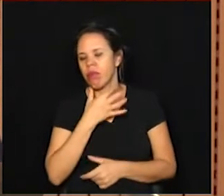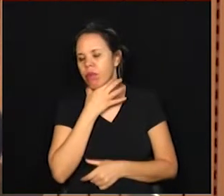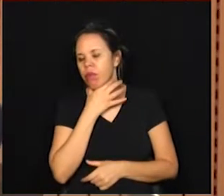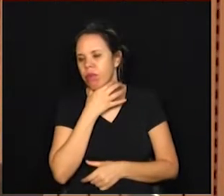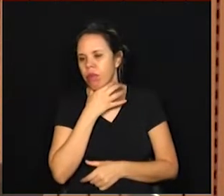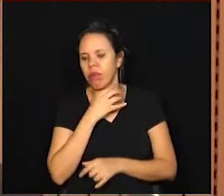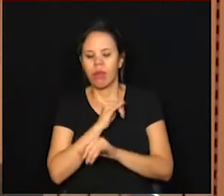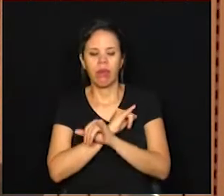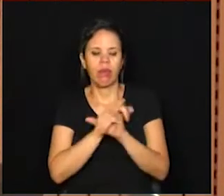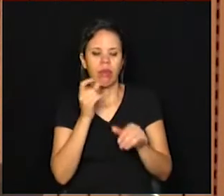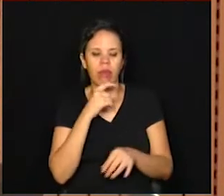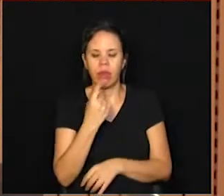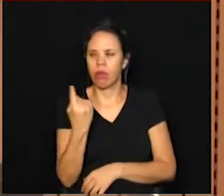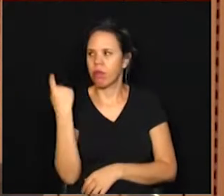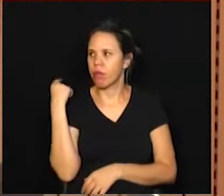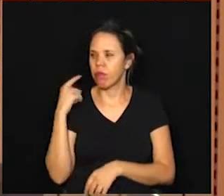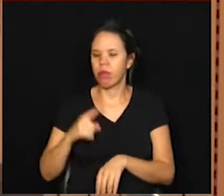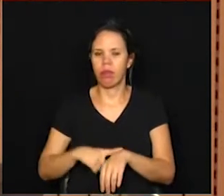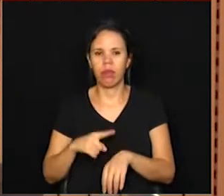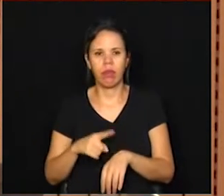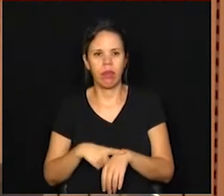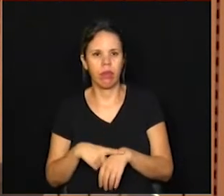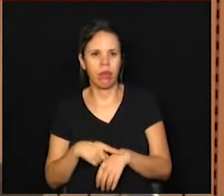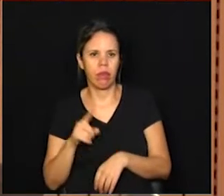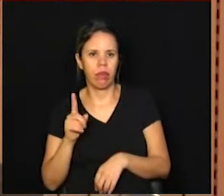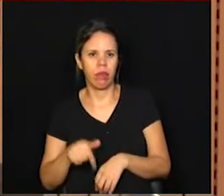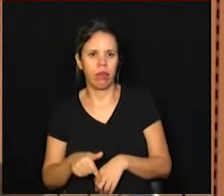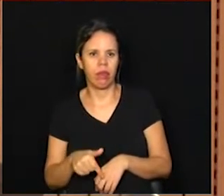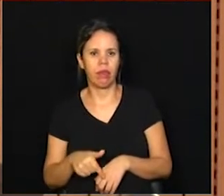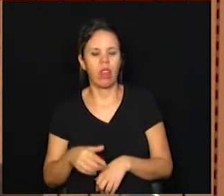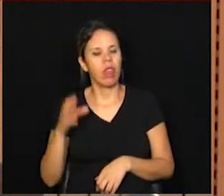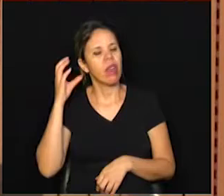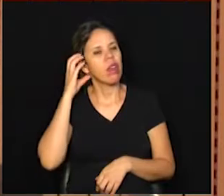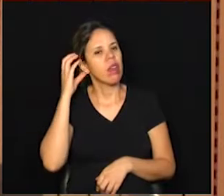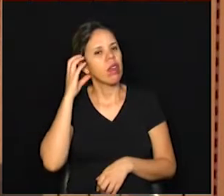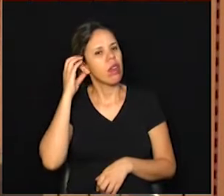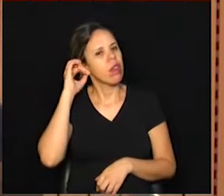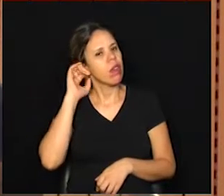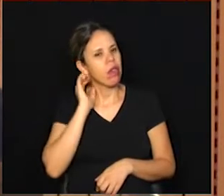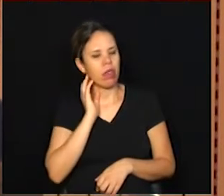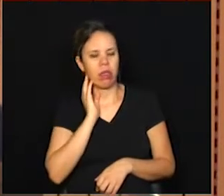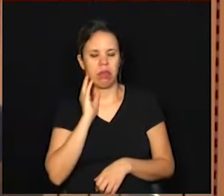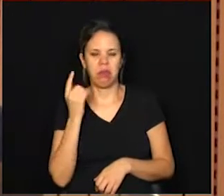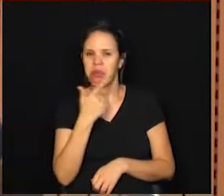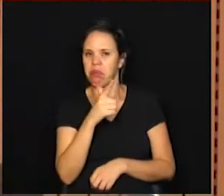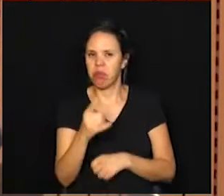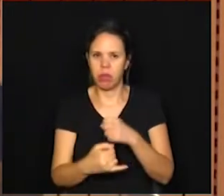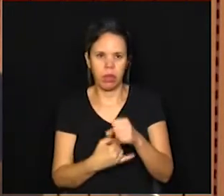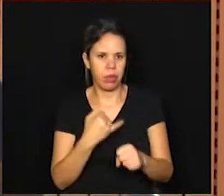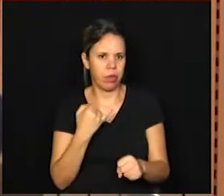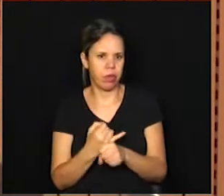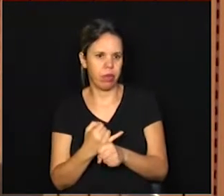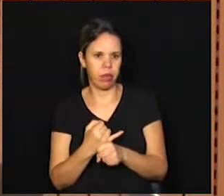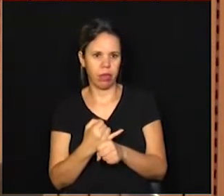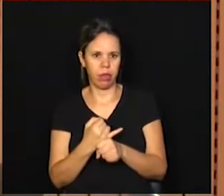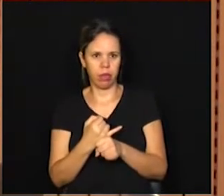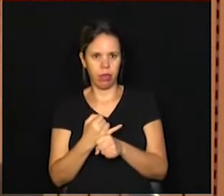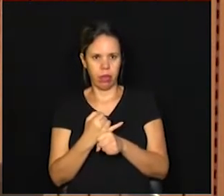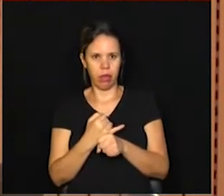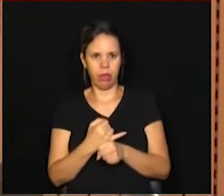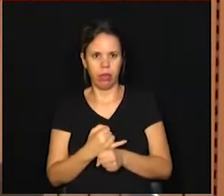news. Naquele tempo, os fake news eram uma rádio peão. Não existia internet tão